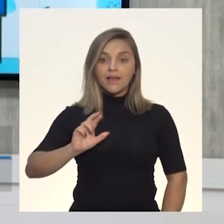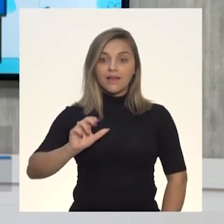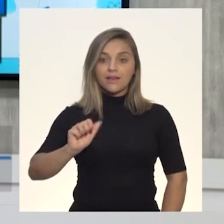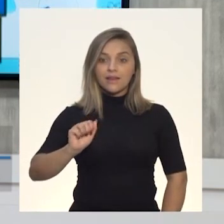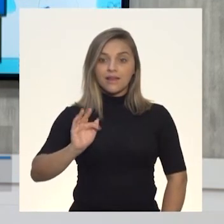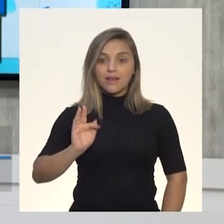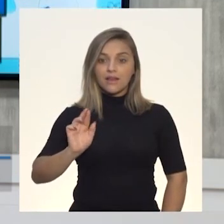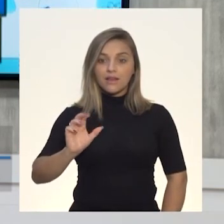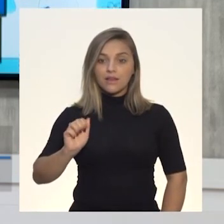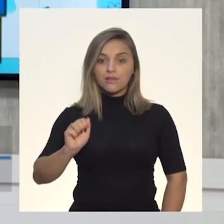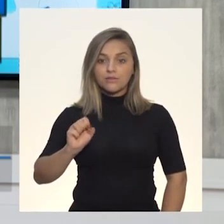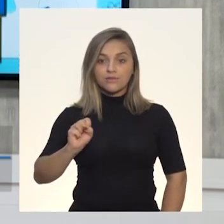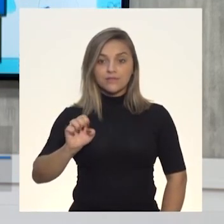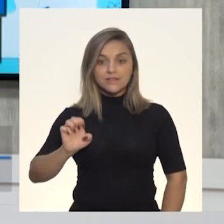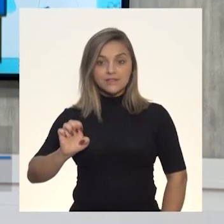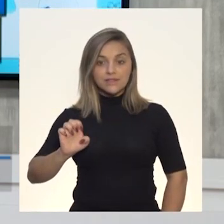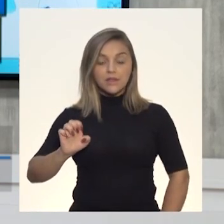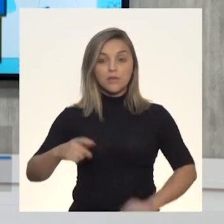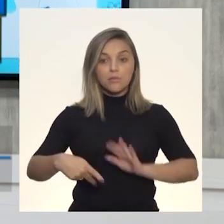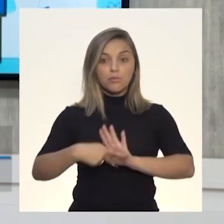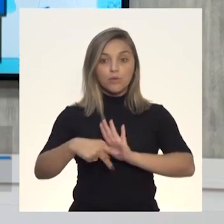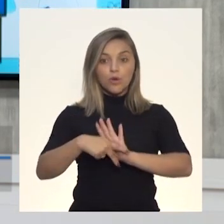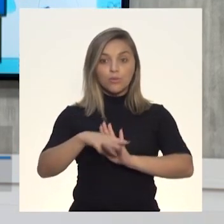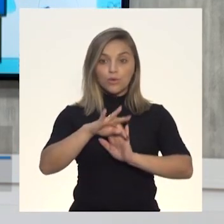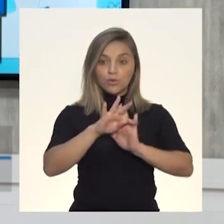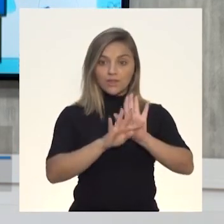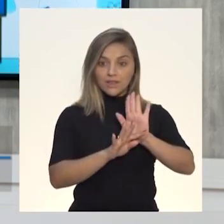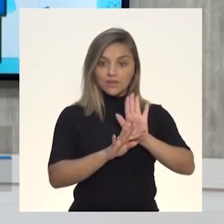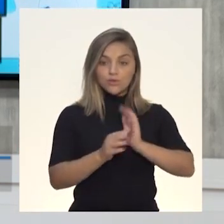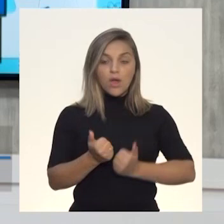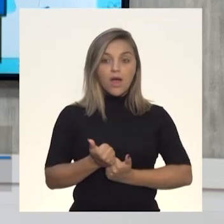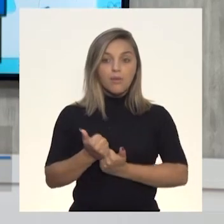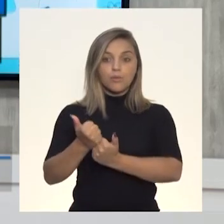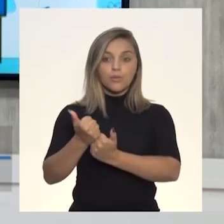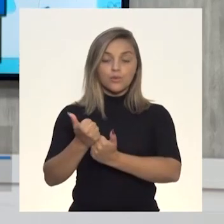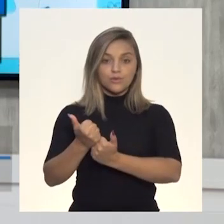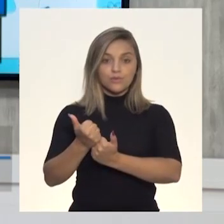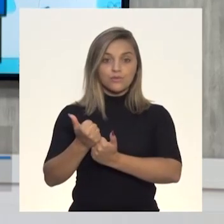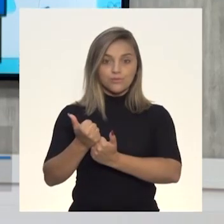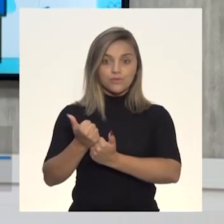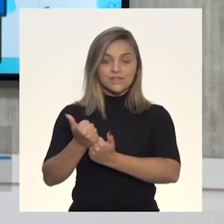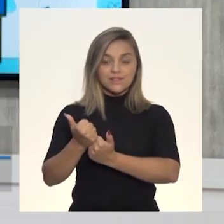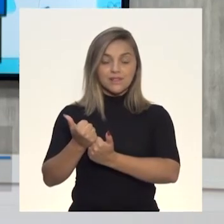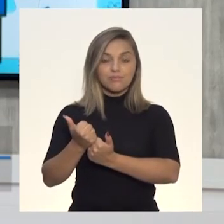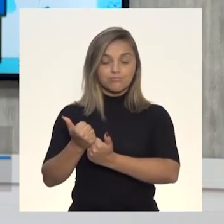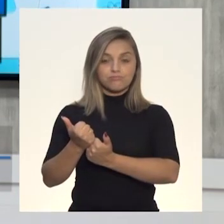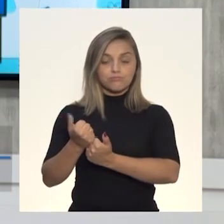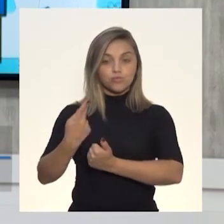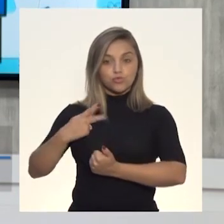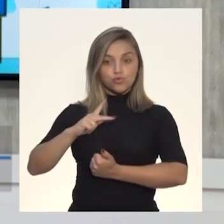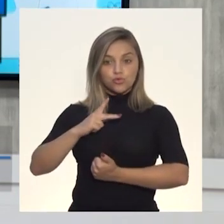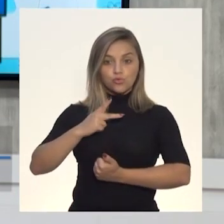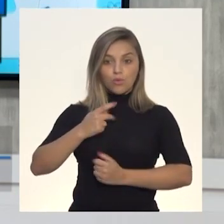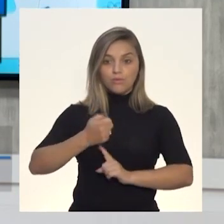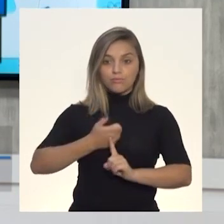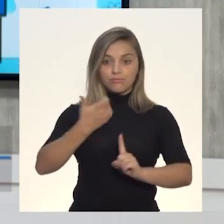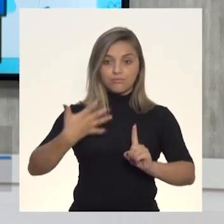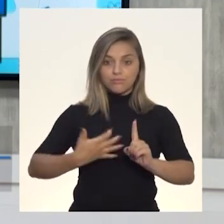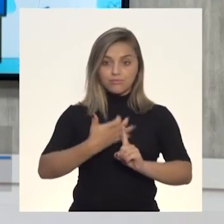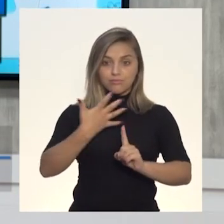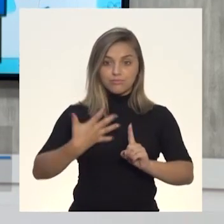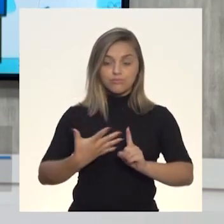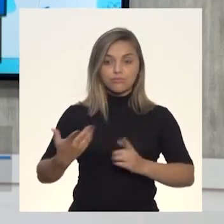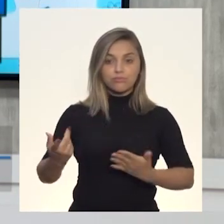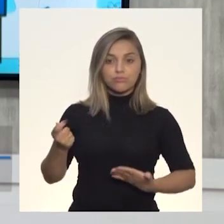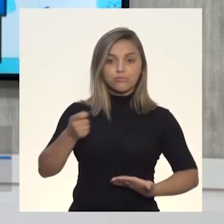uma apropriação do texto de apoio, né? É trazê-lo para o seu discurso, é pegar o texto de apoio e